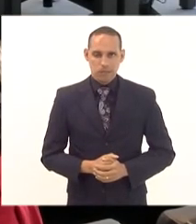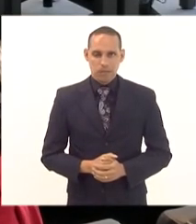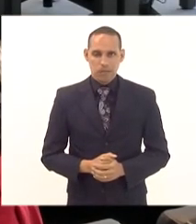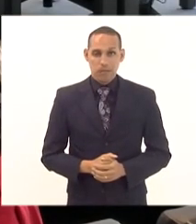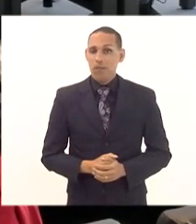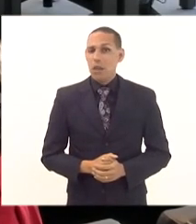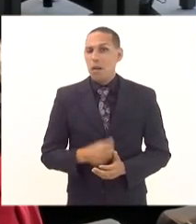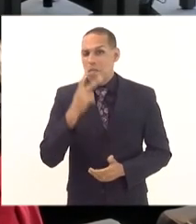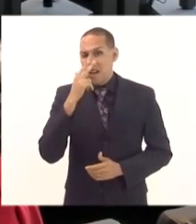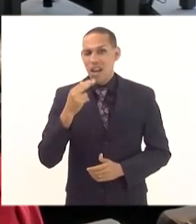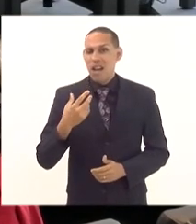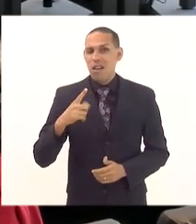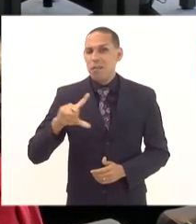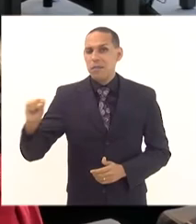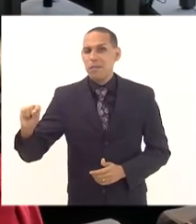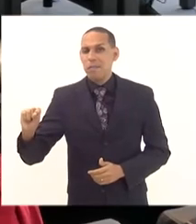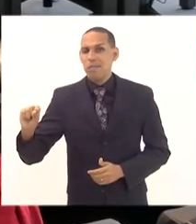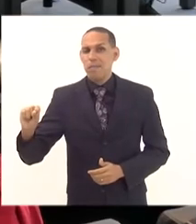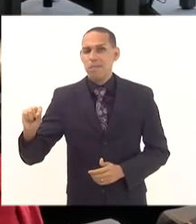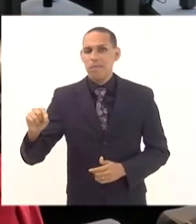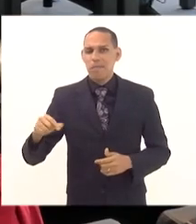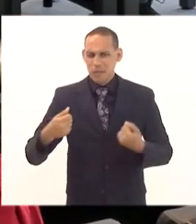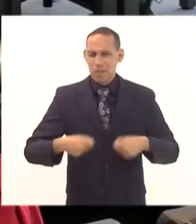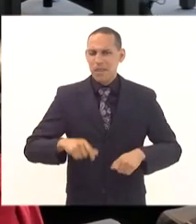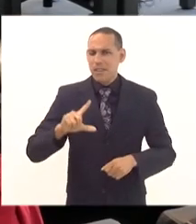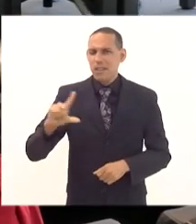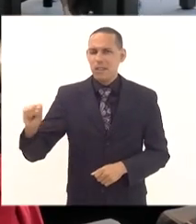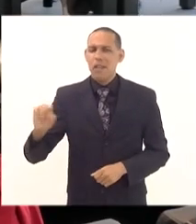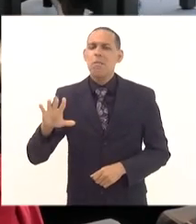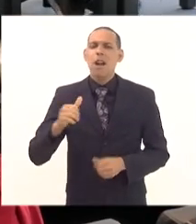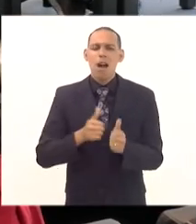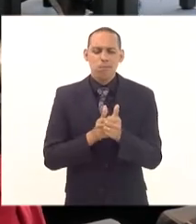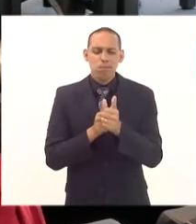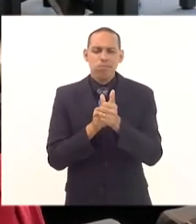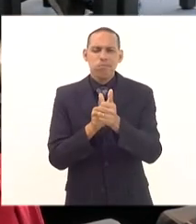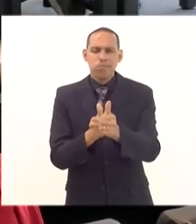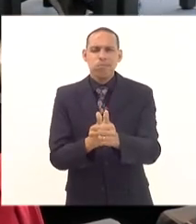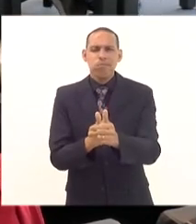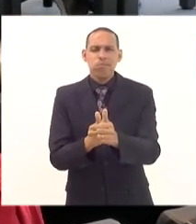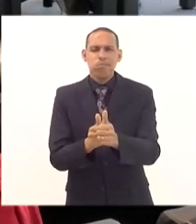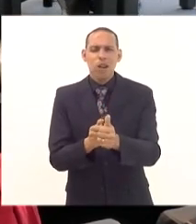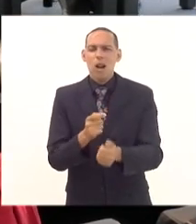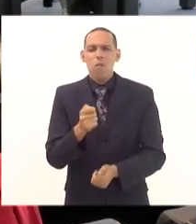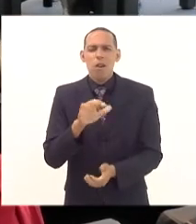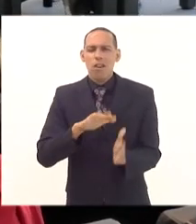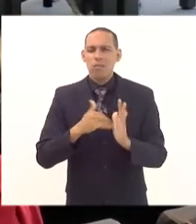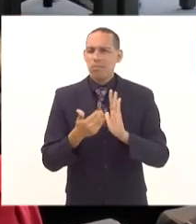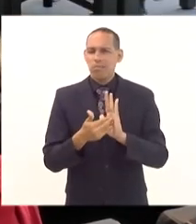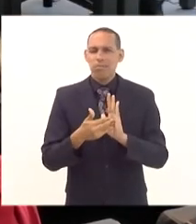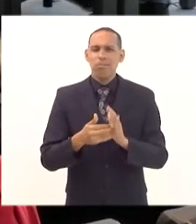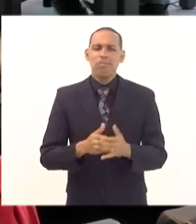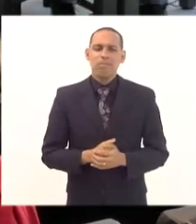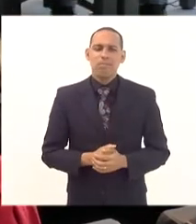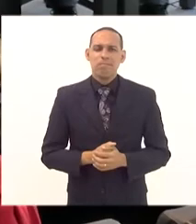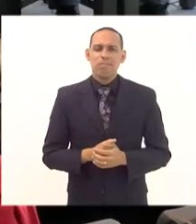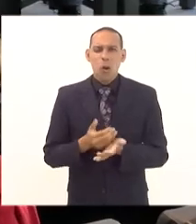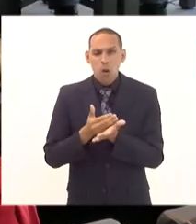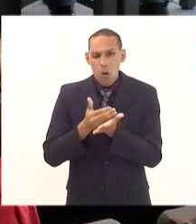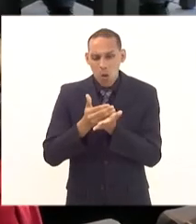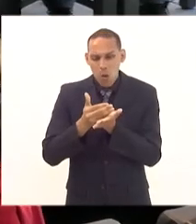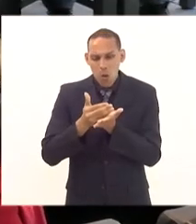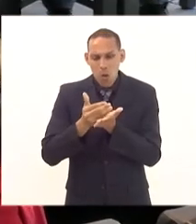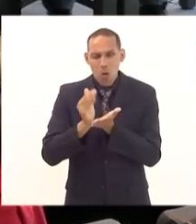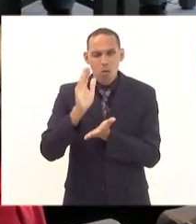e não parece que não está mais parece que a pessoa sozinho tá mas ele acompanha audiência quase integralmente Né desde o